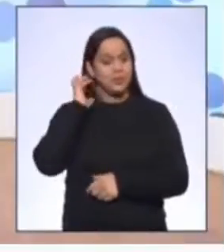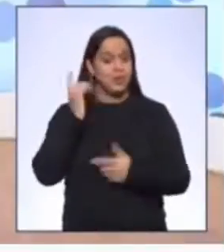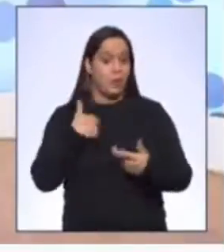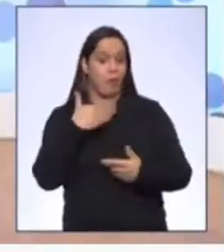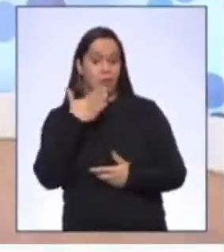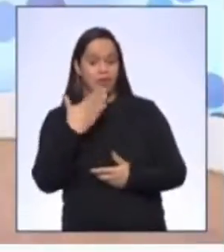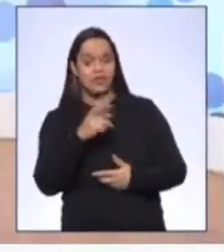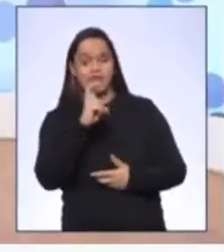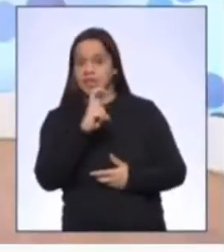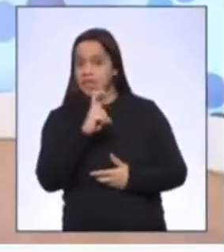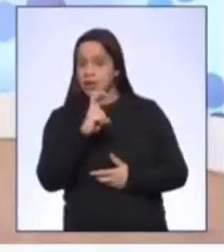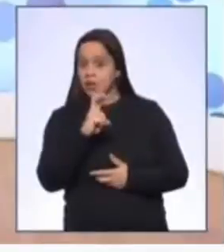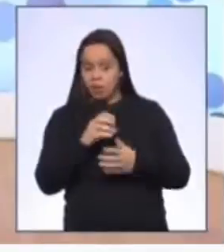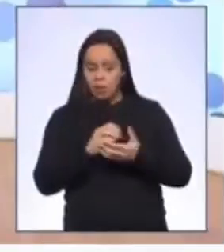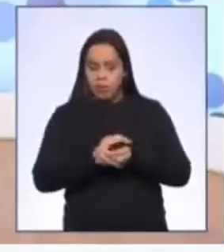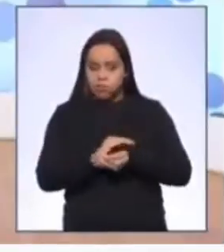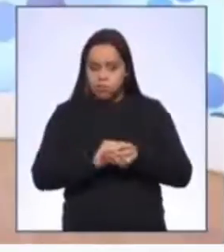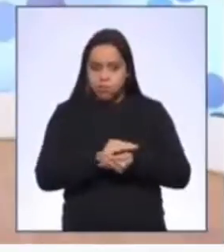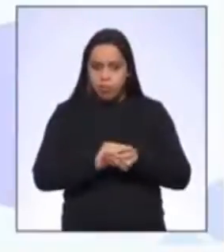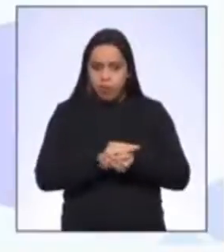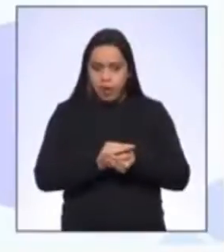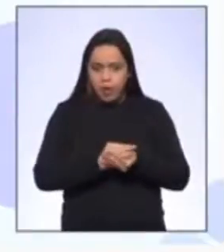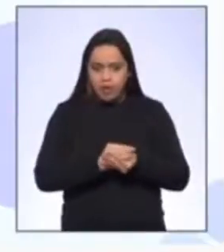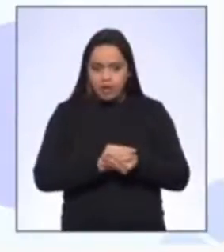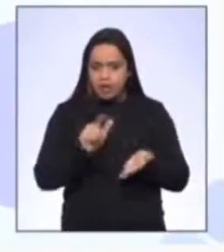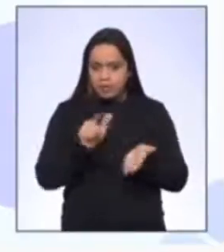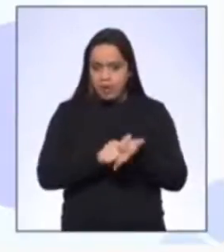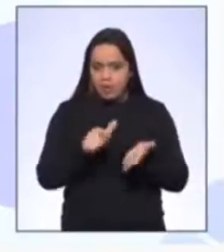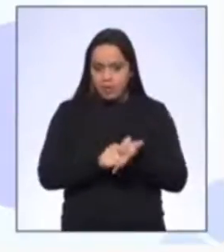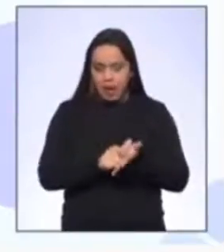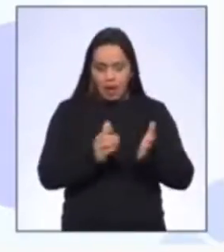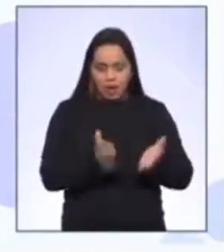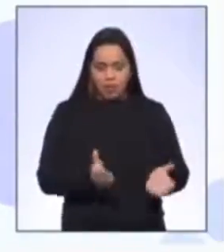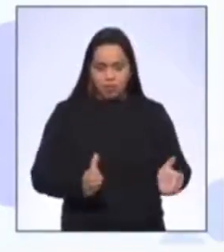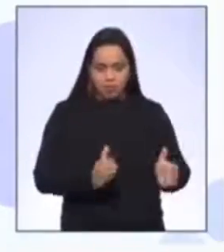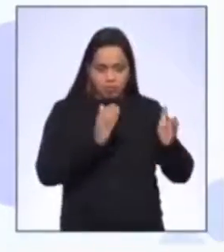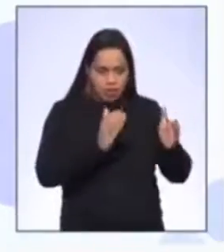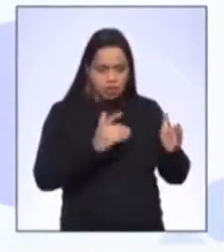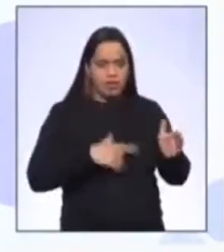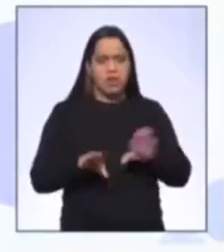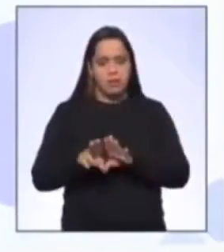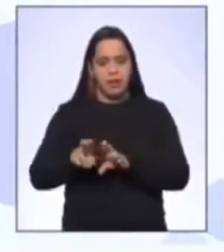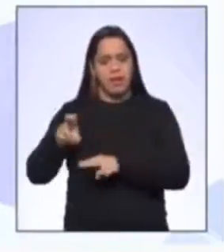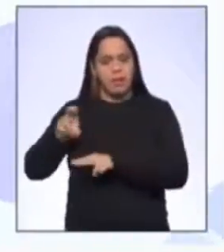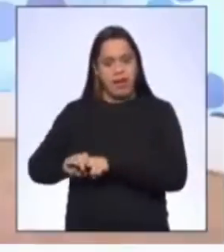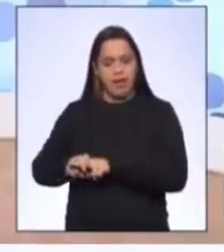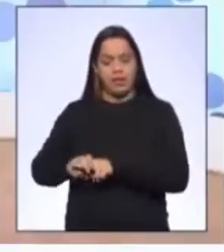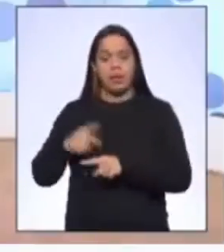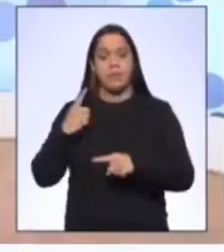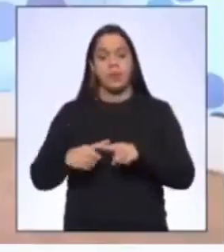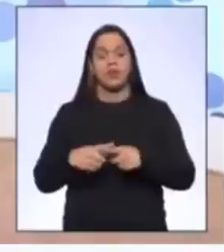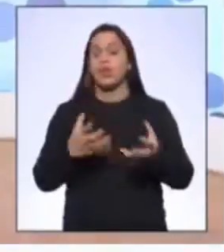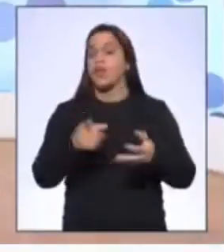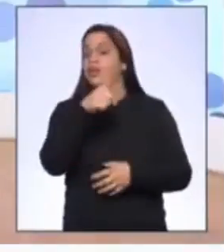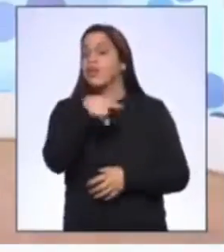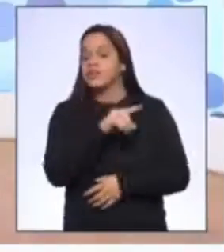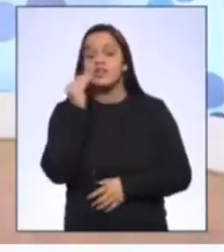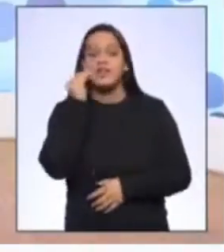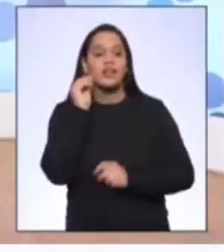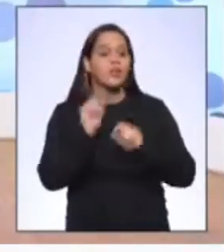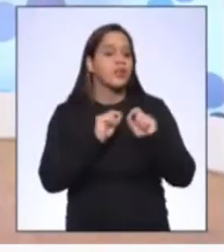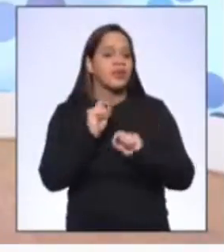pedi cinco bolinhas de papel se tivesse um cesto alguma coisa é porque eu quero é que vocês tentem